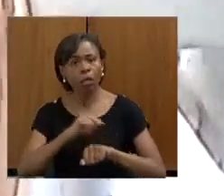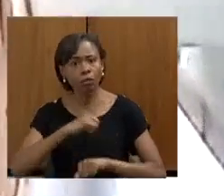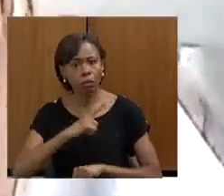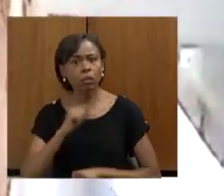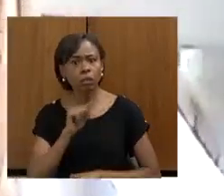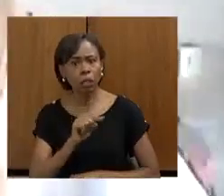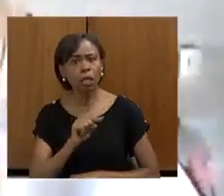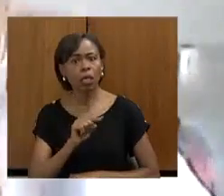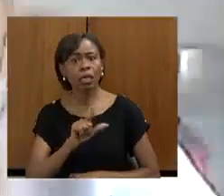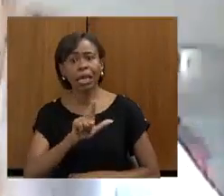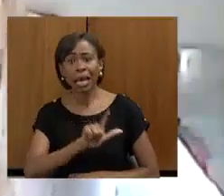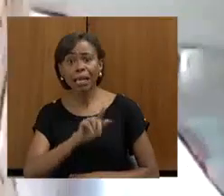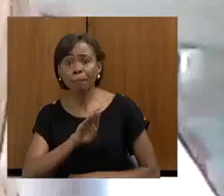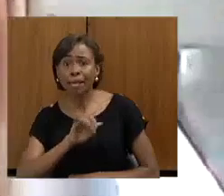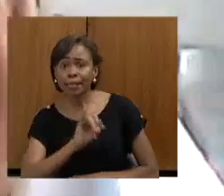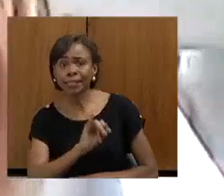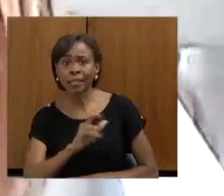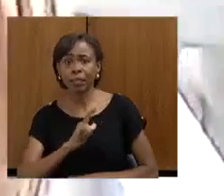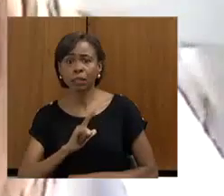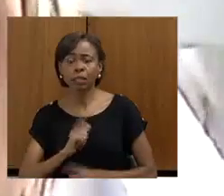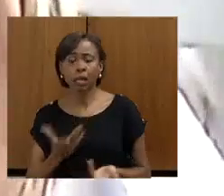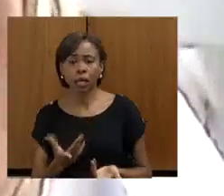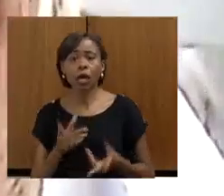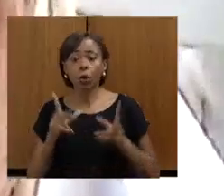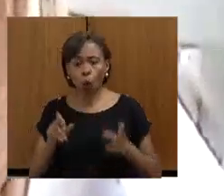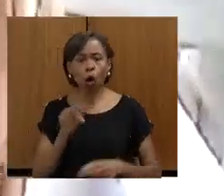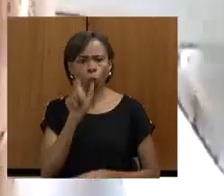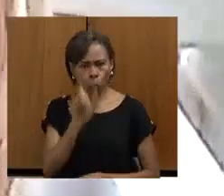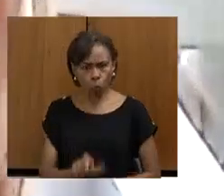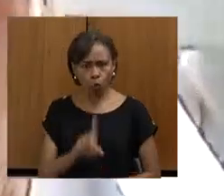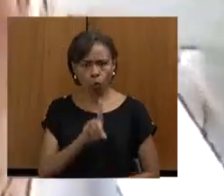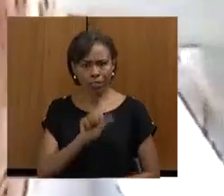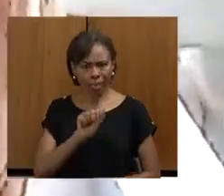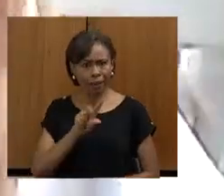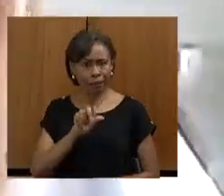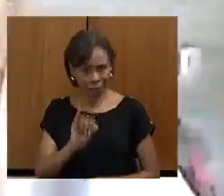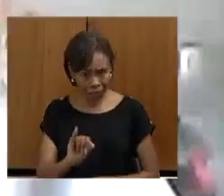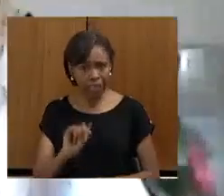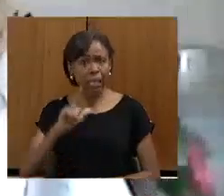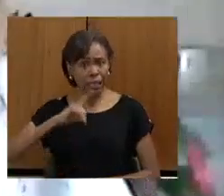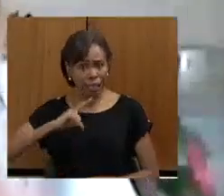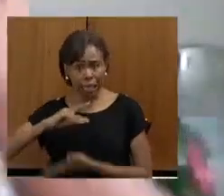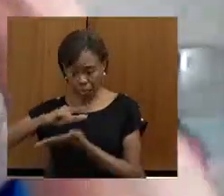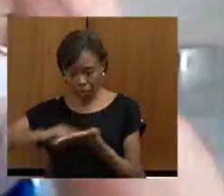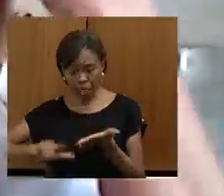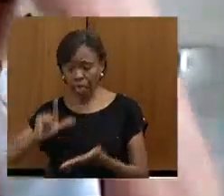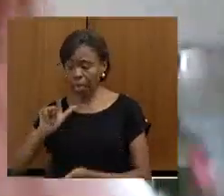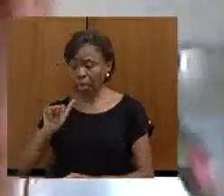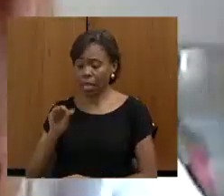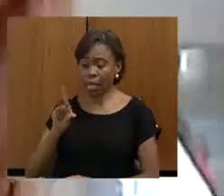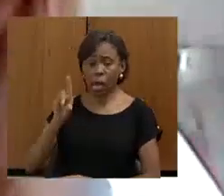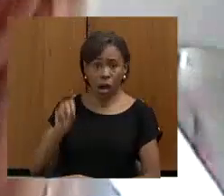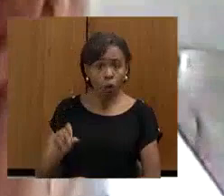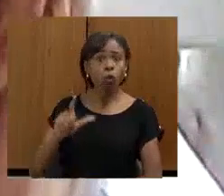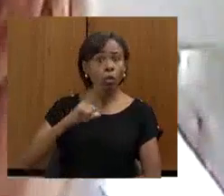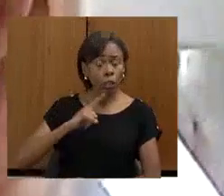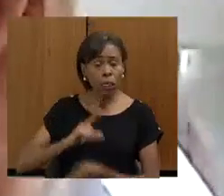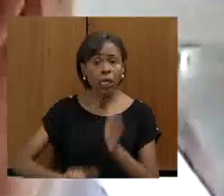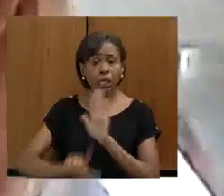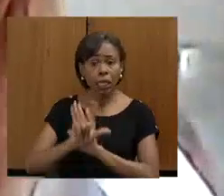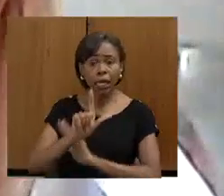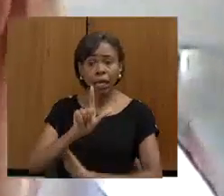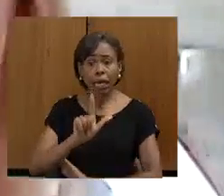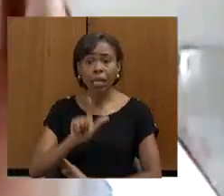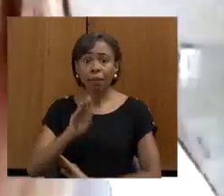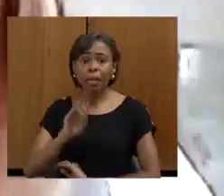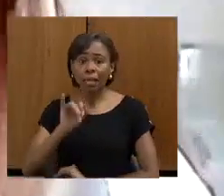estão na LBI. Como o Davi tem, Laudo, está na Lei Berinis Piana, na 12.764, também o seu direito